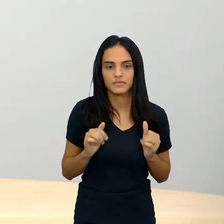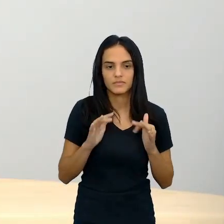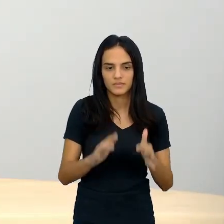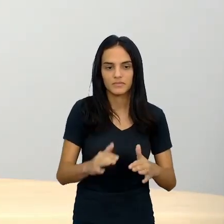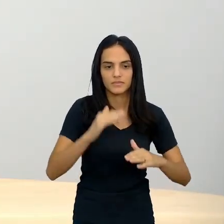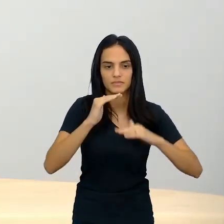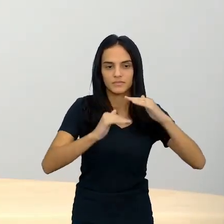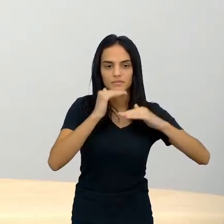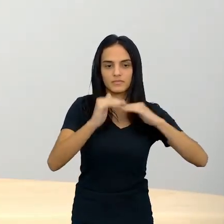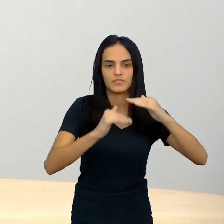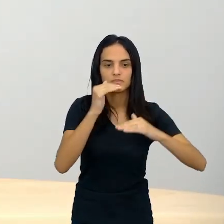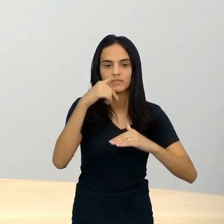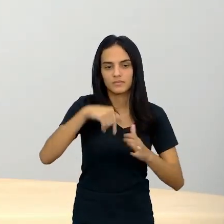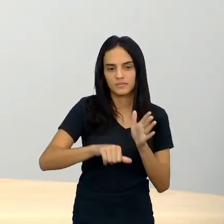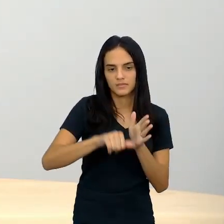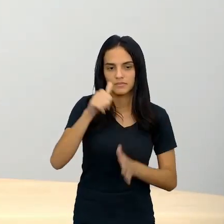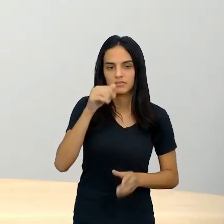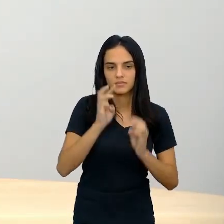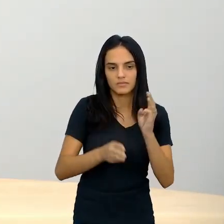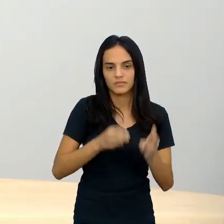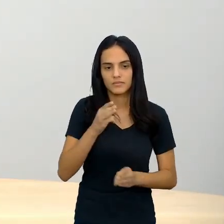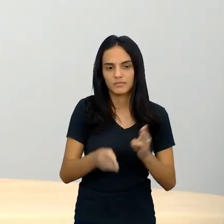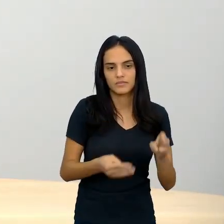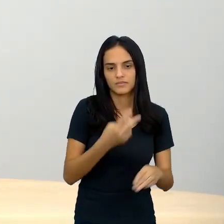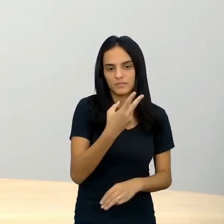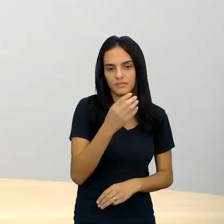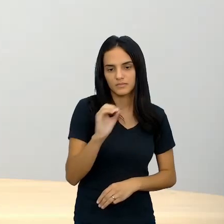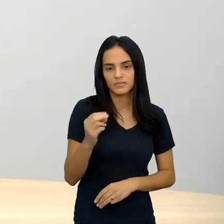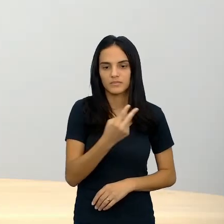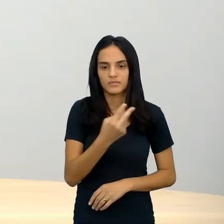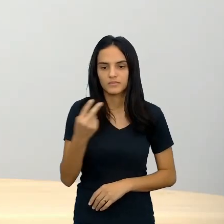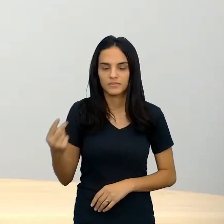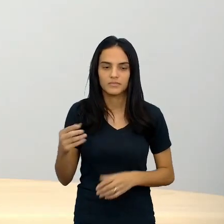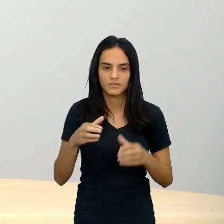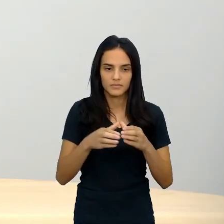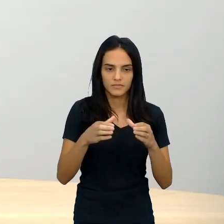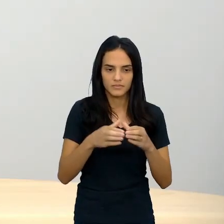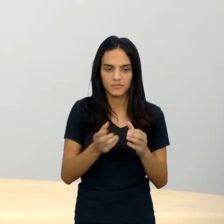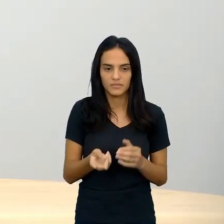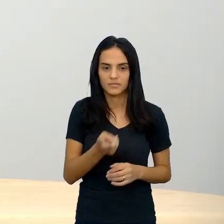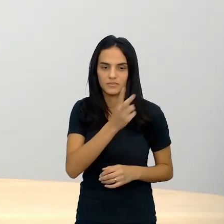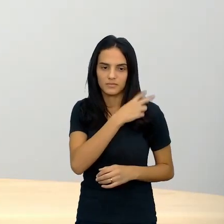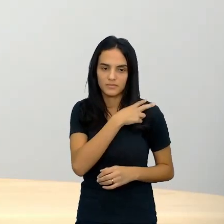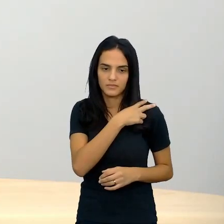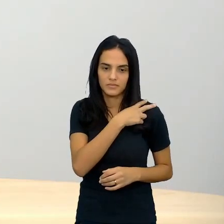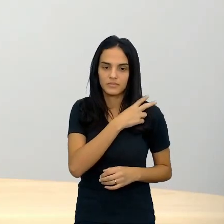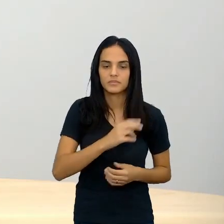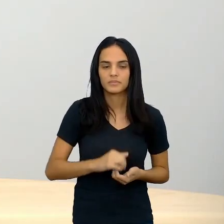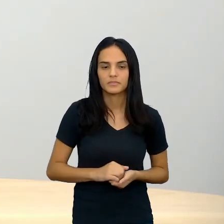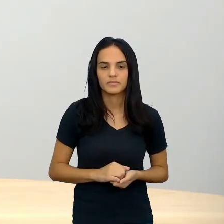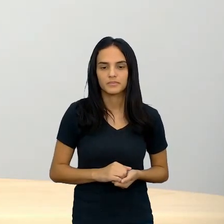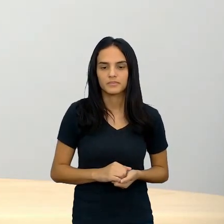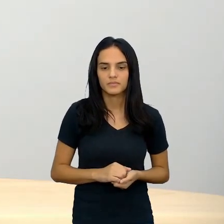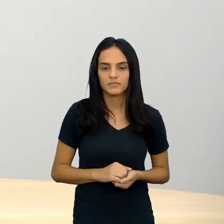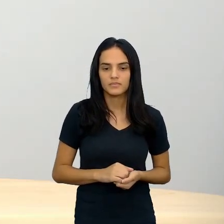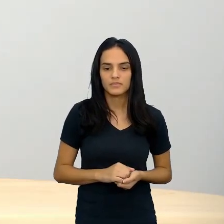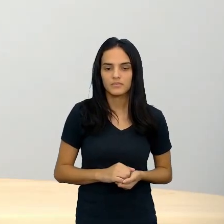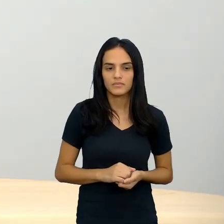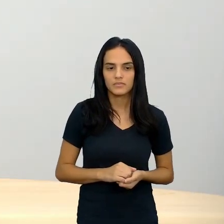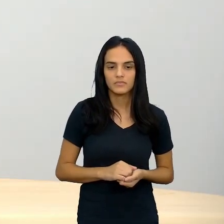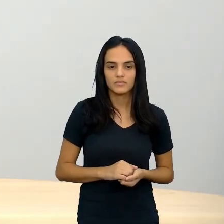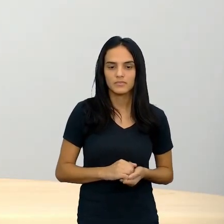o desenvolvimento nesse primeiro semestre de 2022, com as turmas da segunda série do ensino médio,